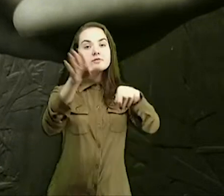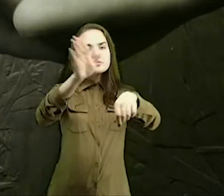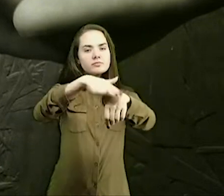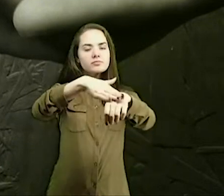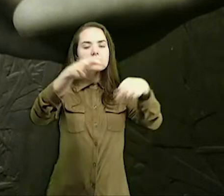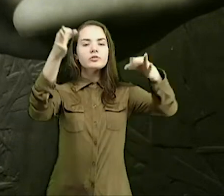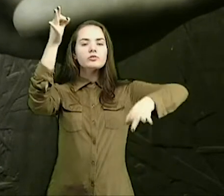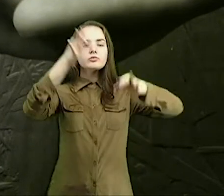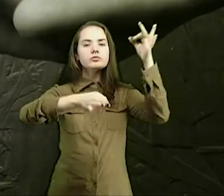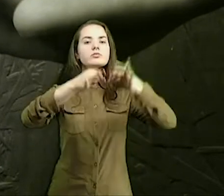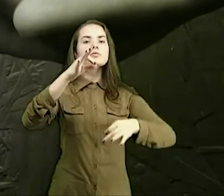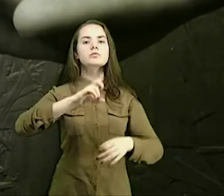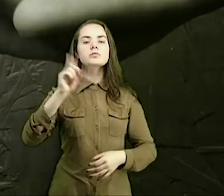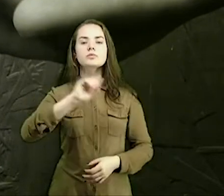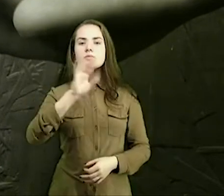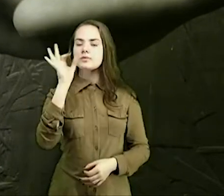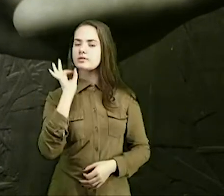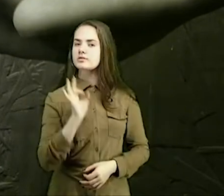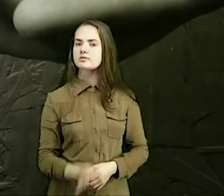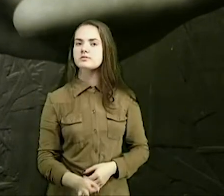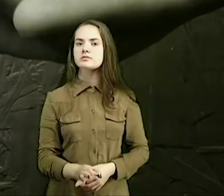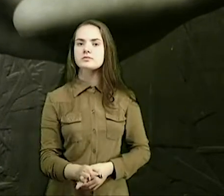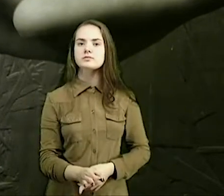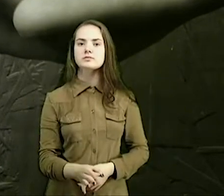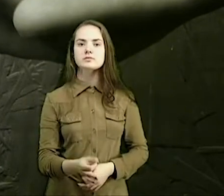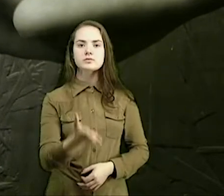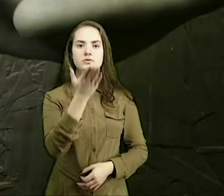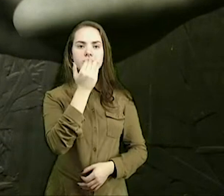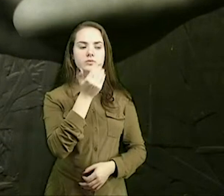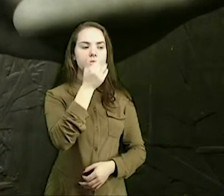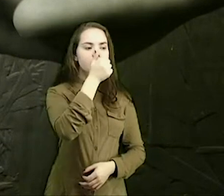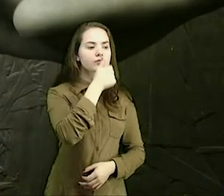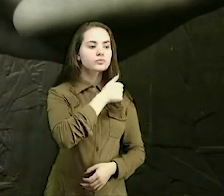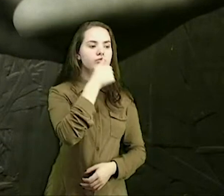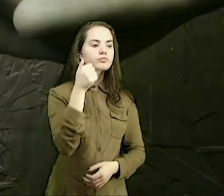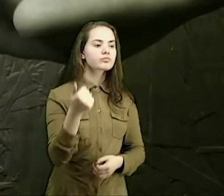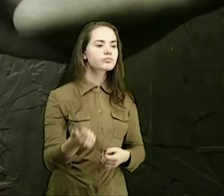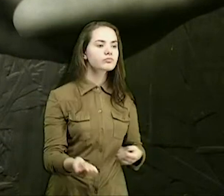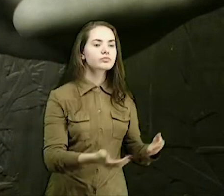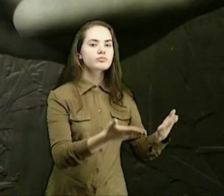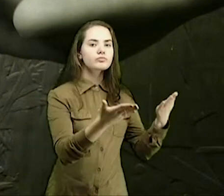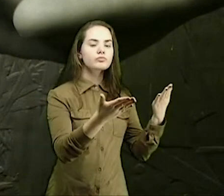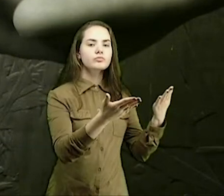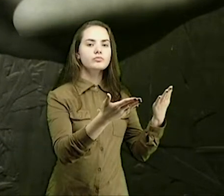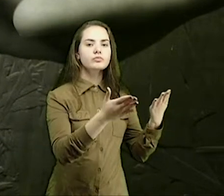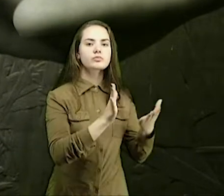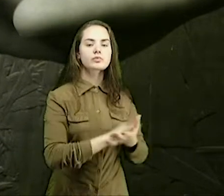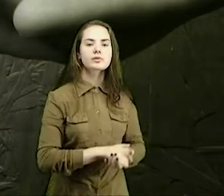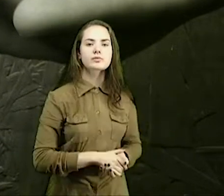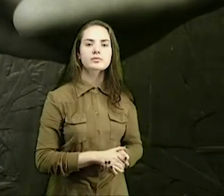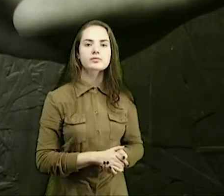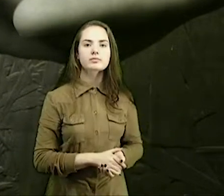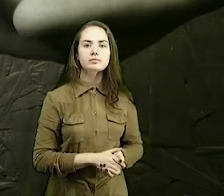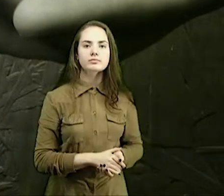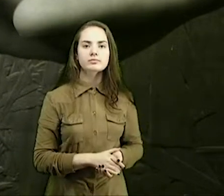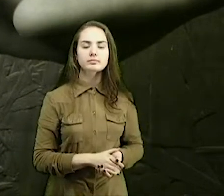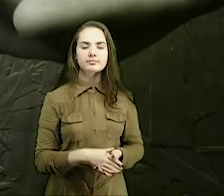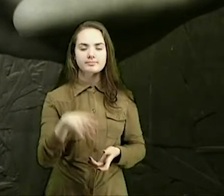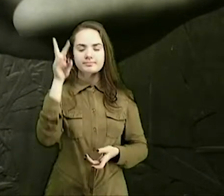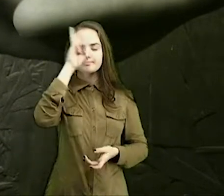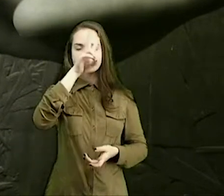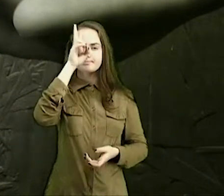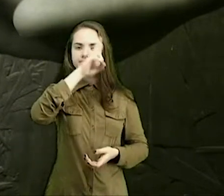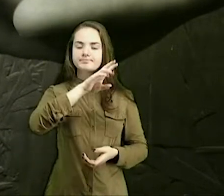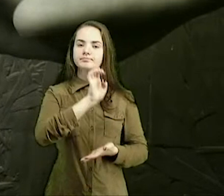que digo. Não é certo que aqueles que se alimentam do sacrifício são participantes do altar. Você lembra que Elias, ele